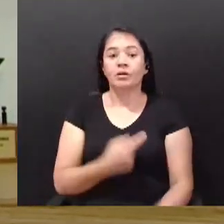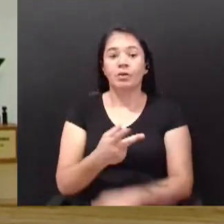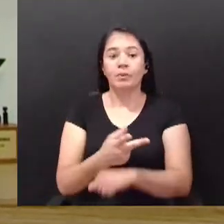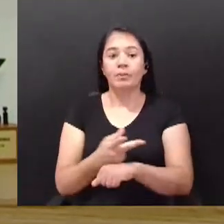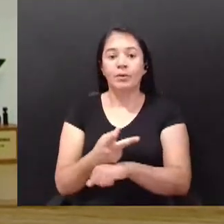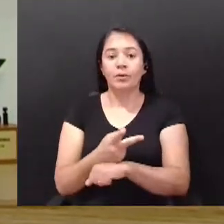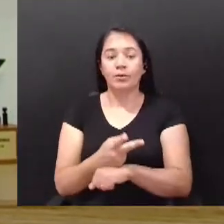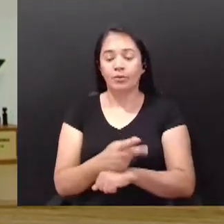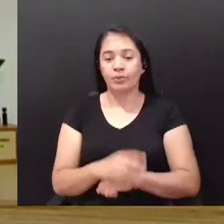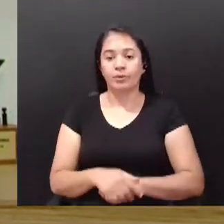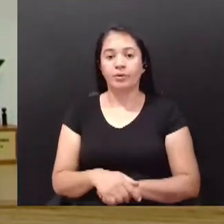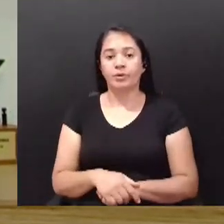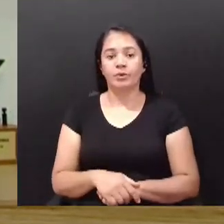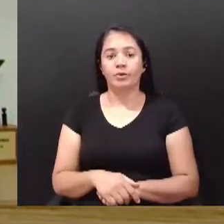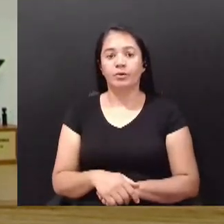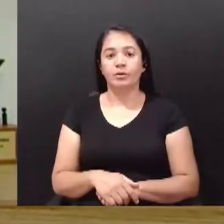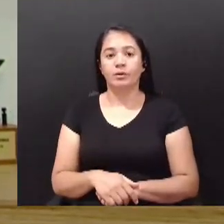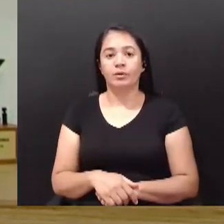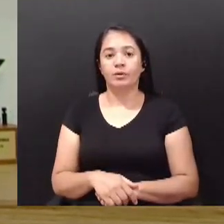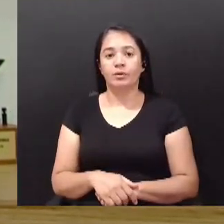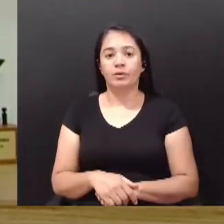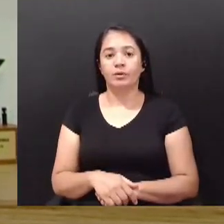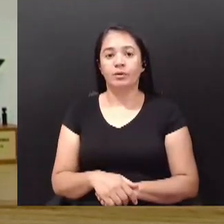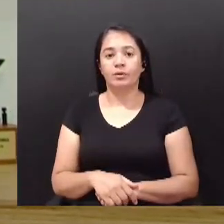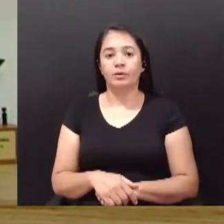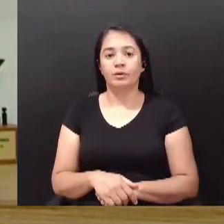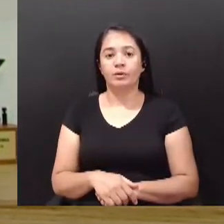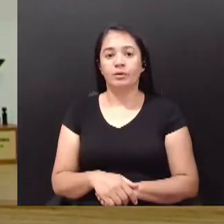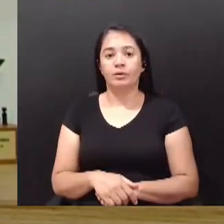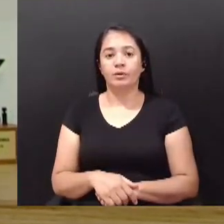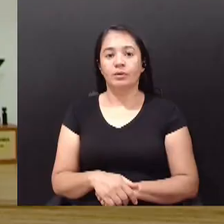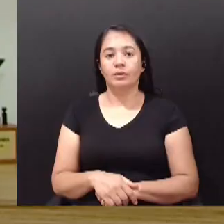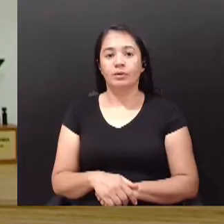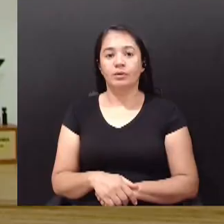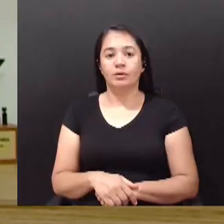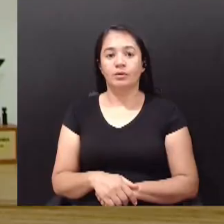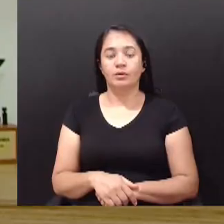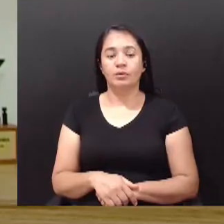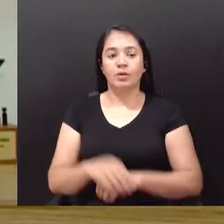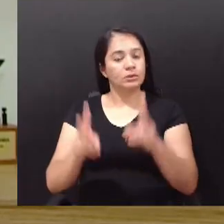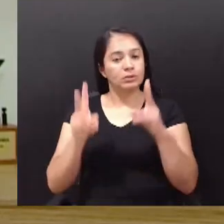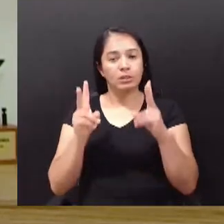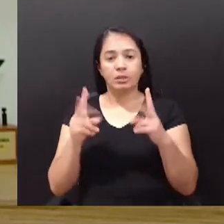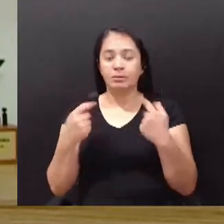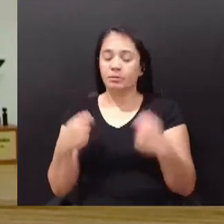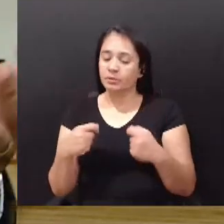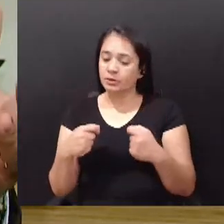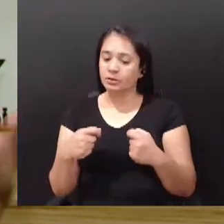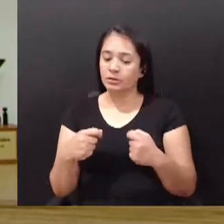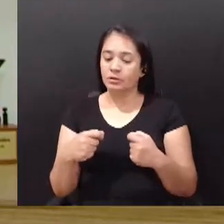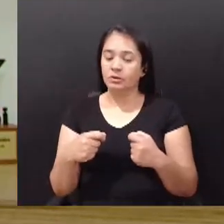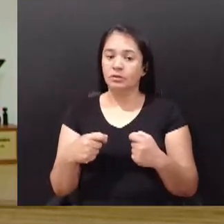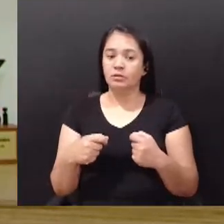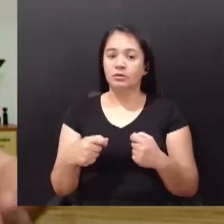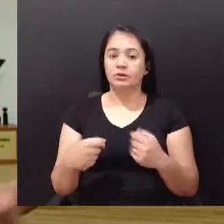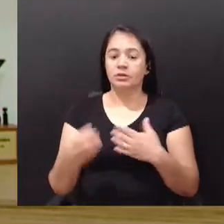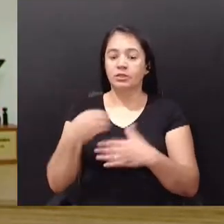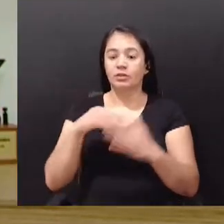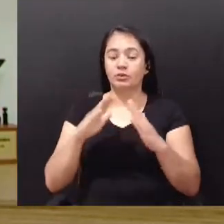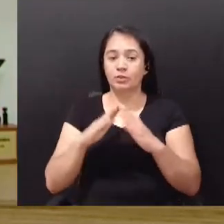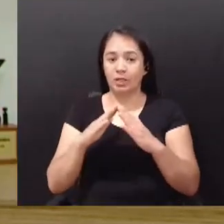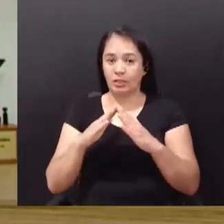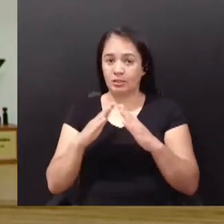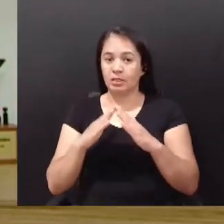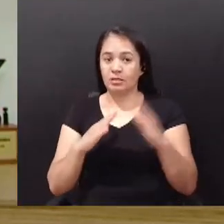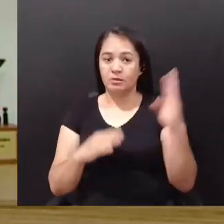educação financeira continuamente, né? Isso precisa ser uma pauta dentro dos lares brasileiros, porque, enfim, a gente com